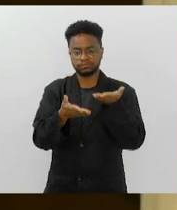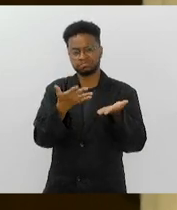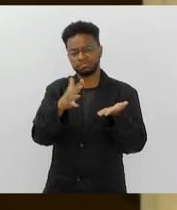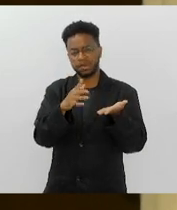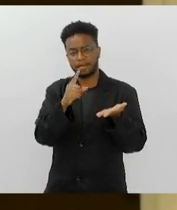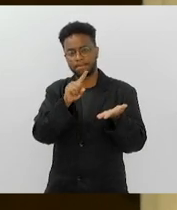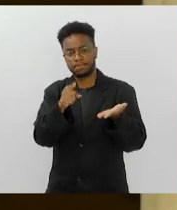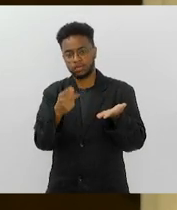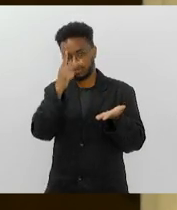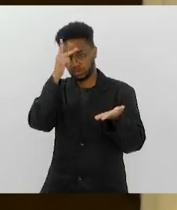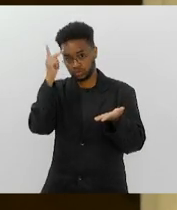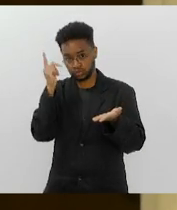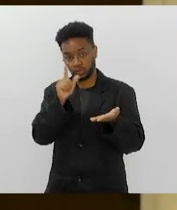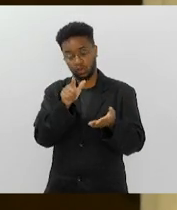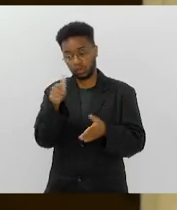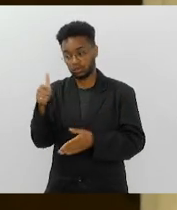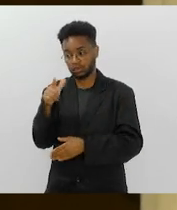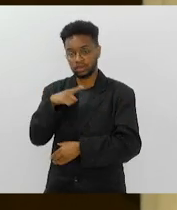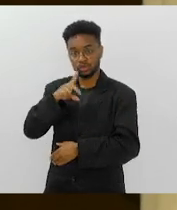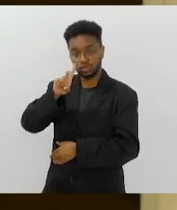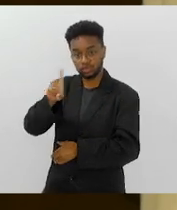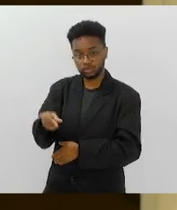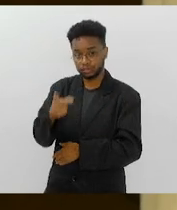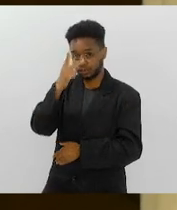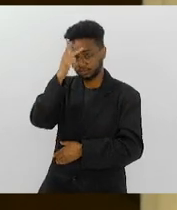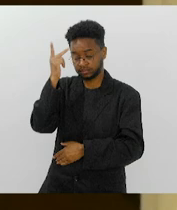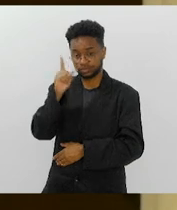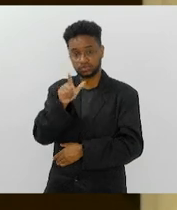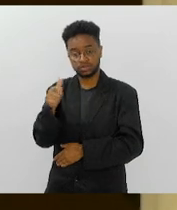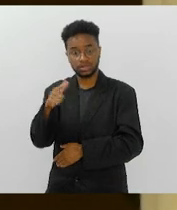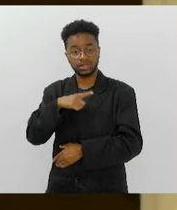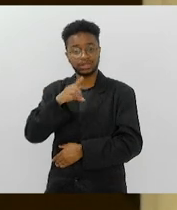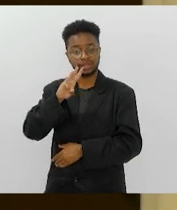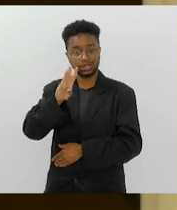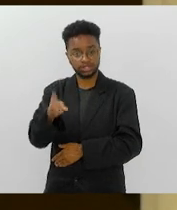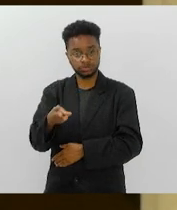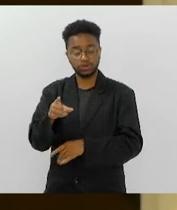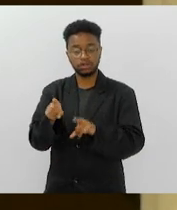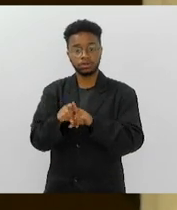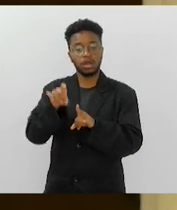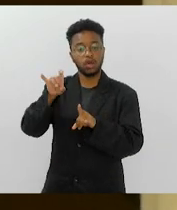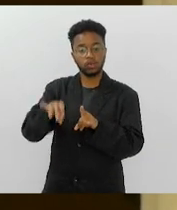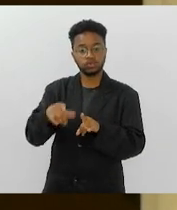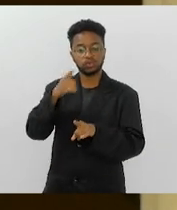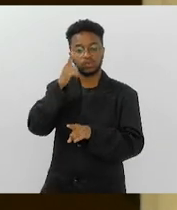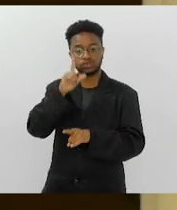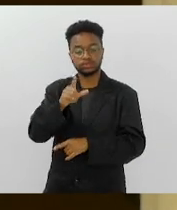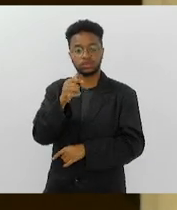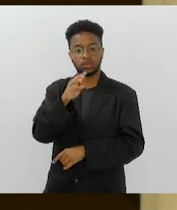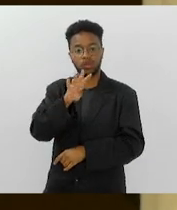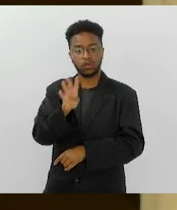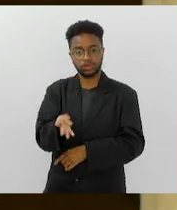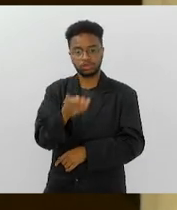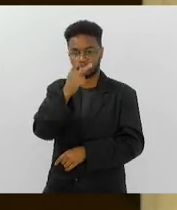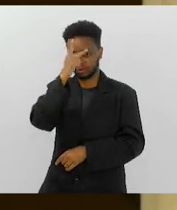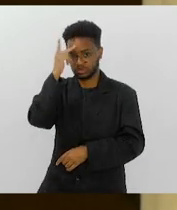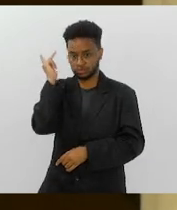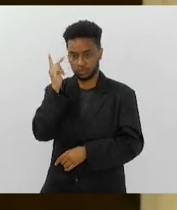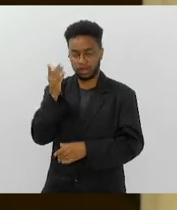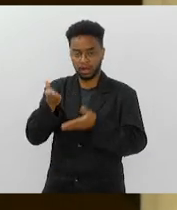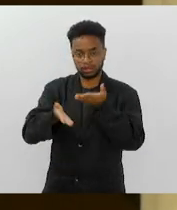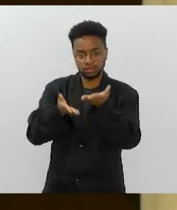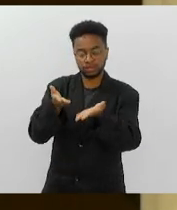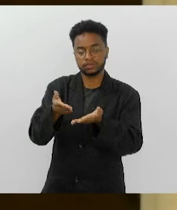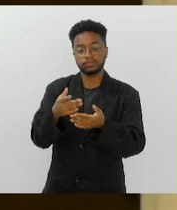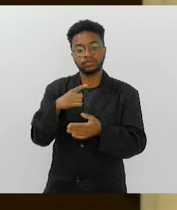outra mais de 2.000 pessoas, em outra mais de 3.000 e na última mais de 4.000 pessoas, onde todas as secretarias